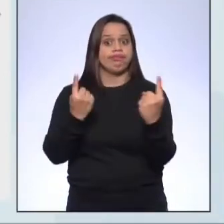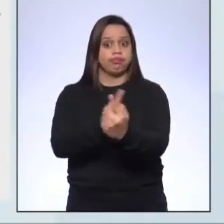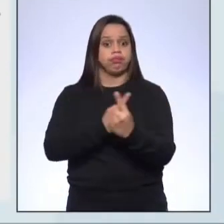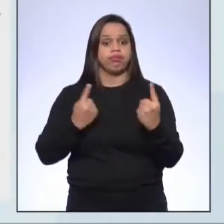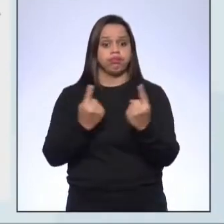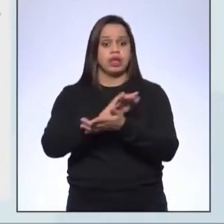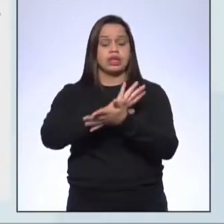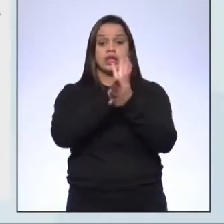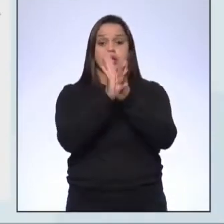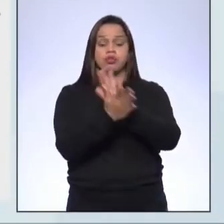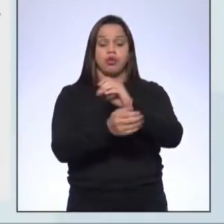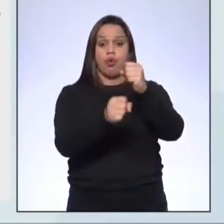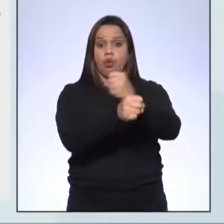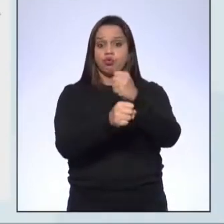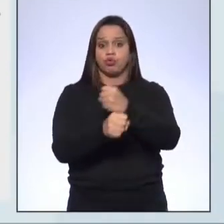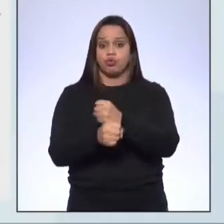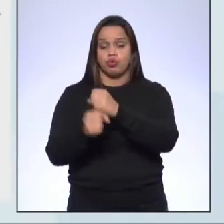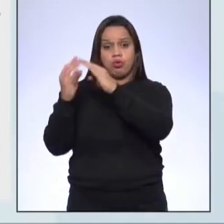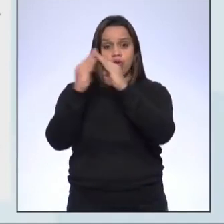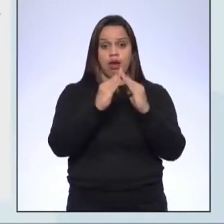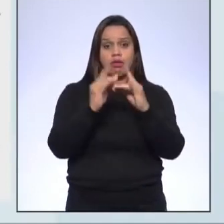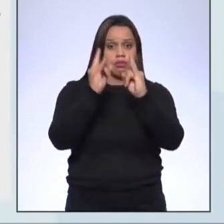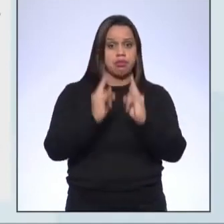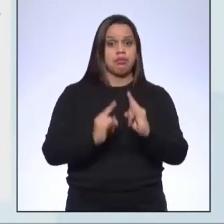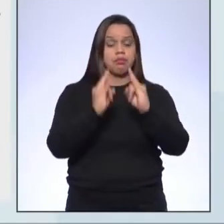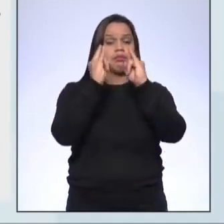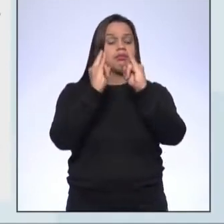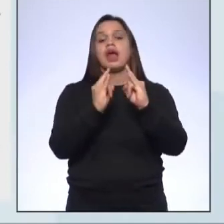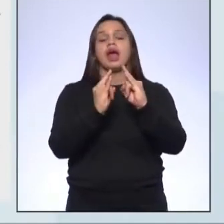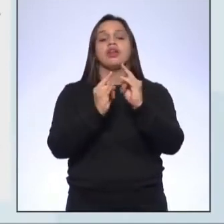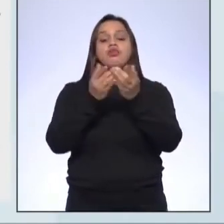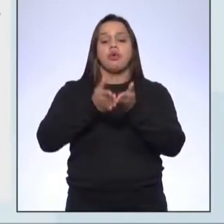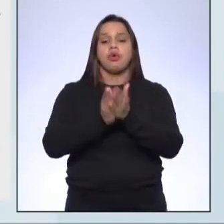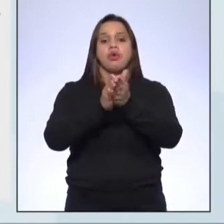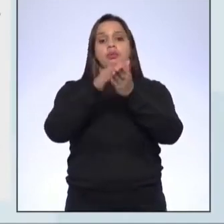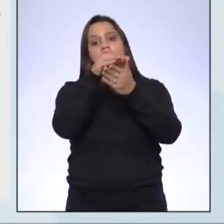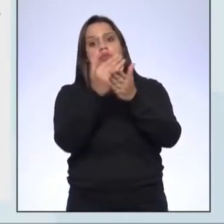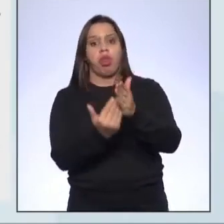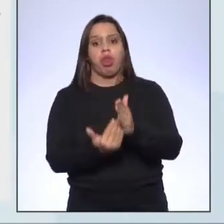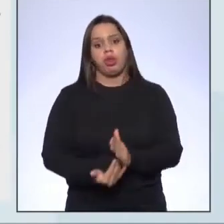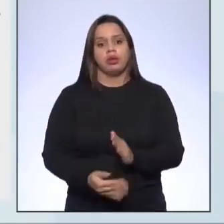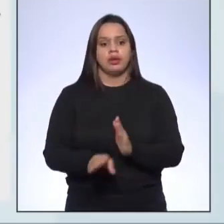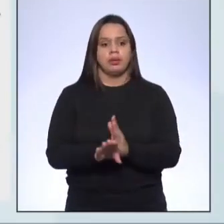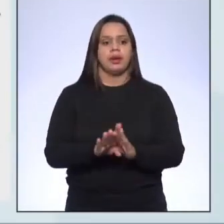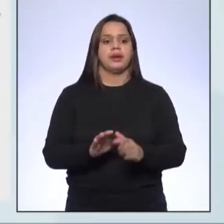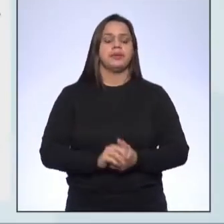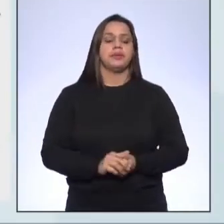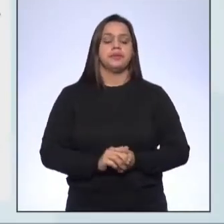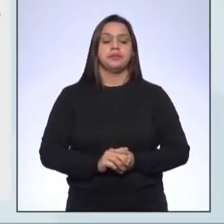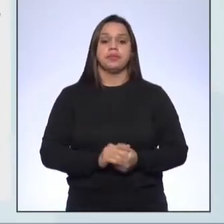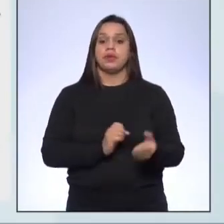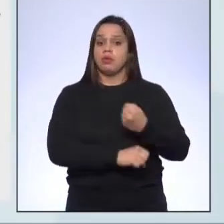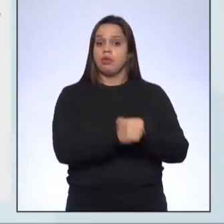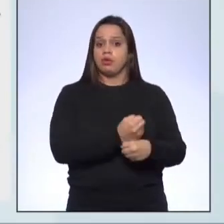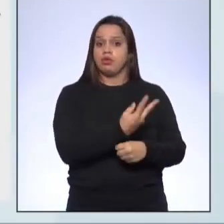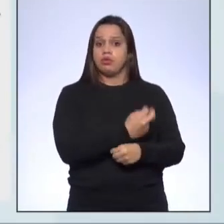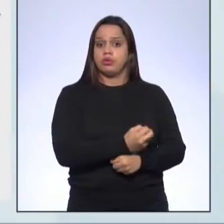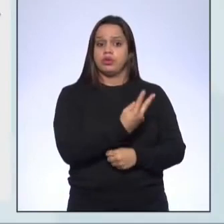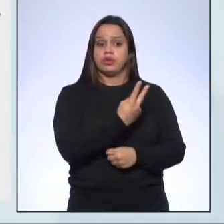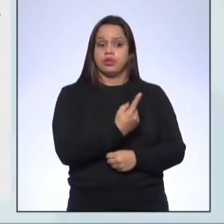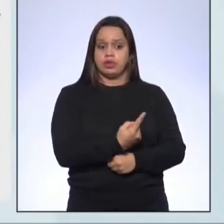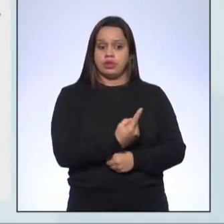e afundou barcos. 2013, em 2013. Strong winds, heavy rain